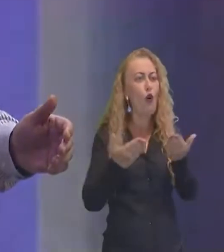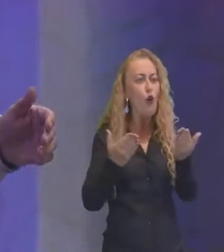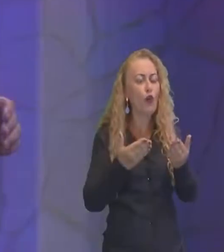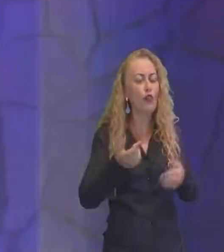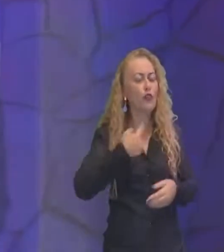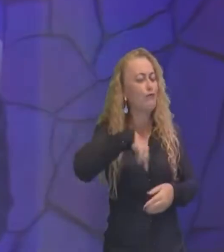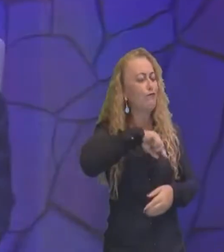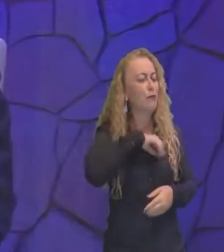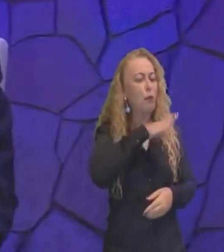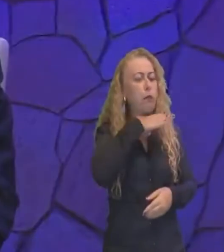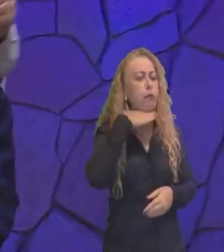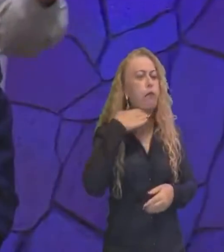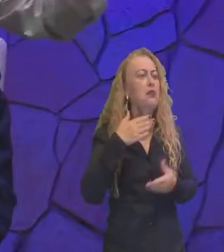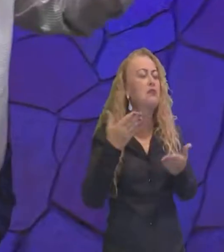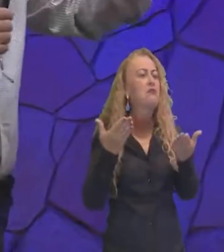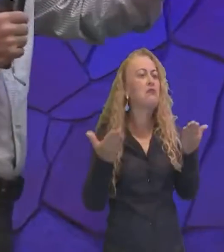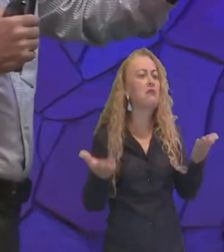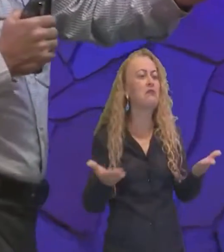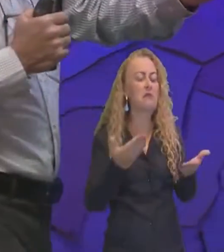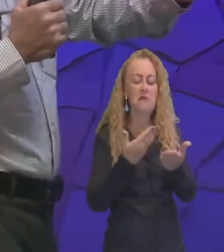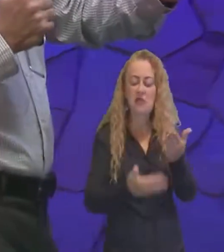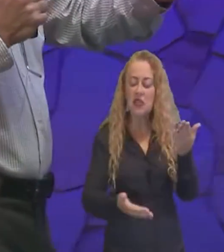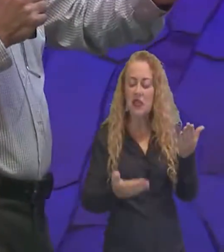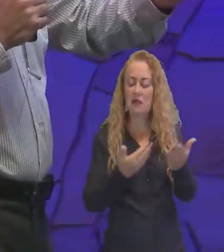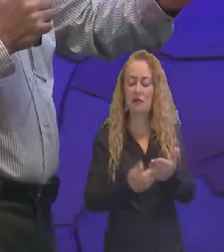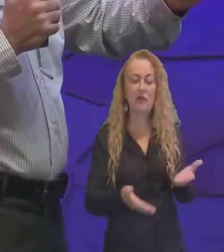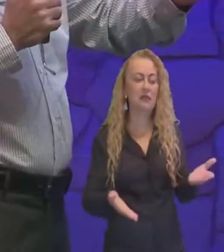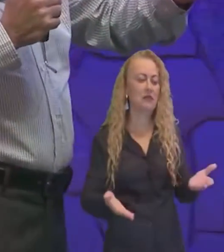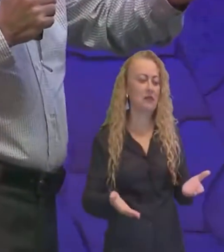Getsêmani, e depois é levado até ao